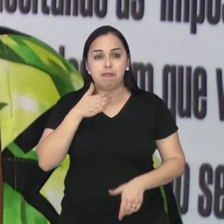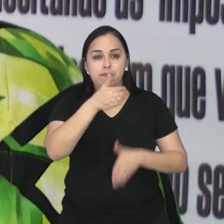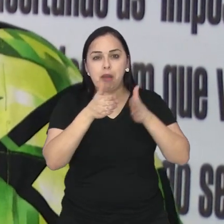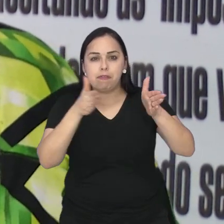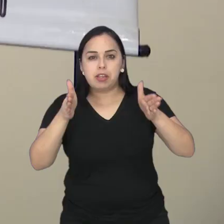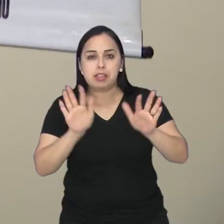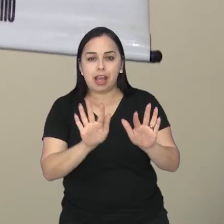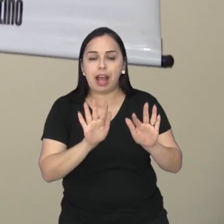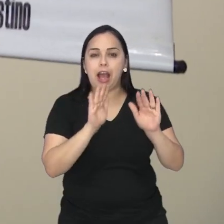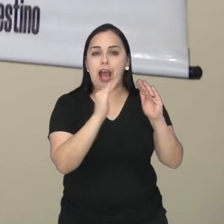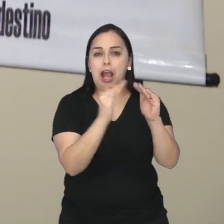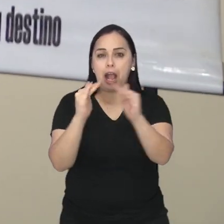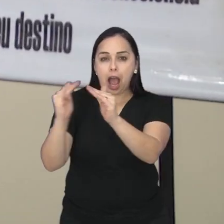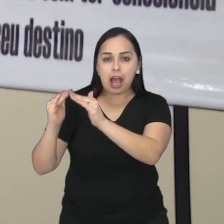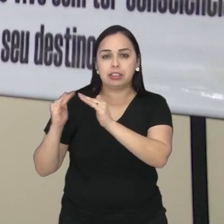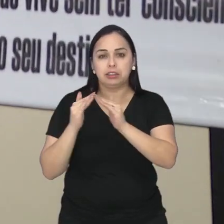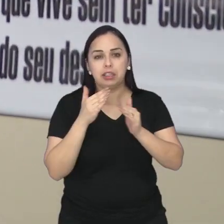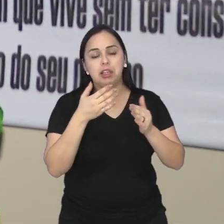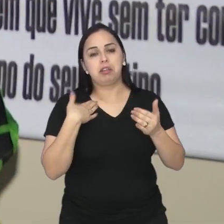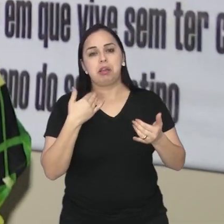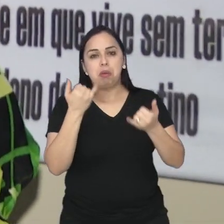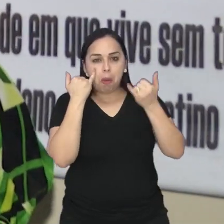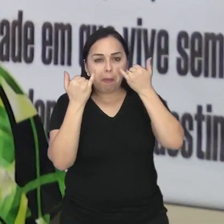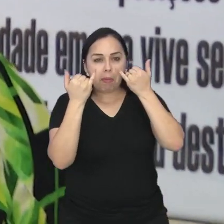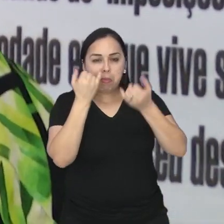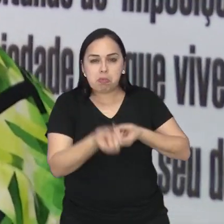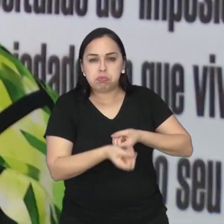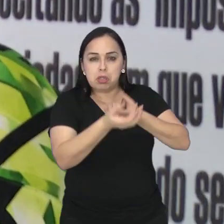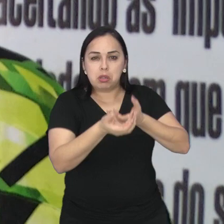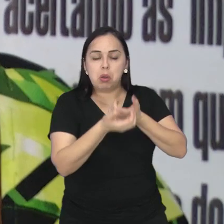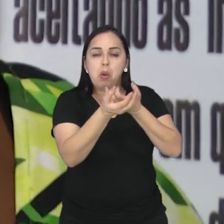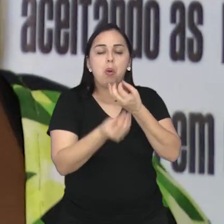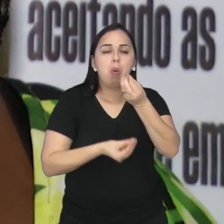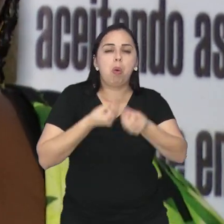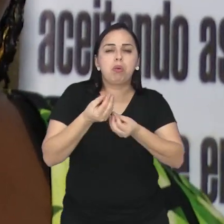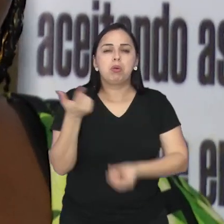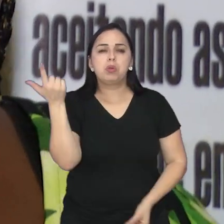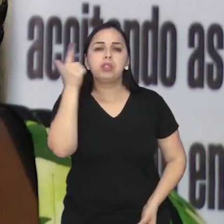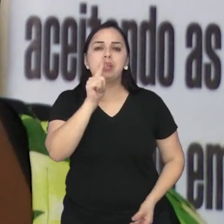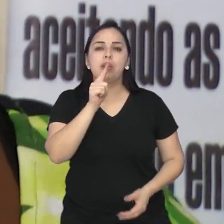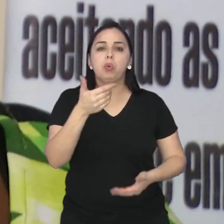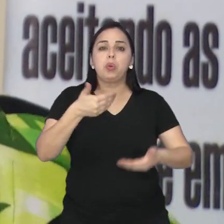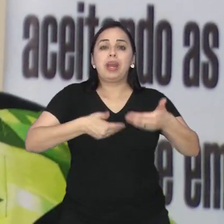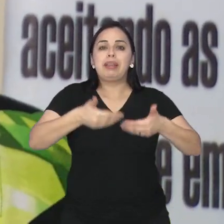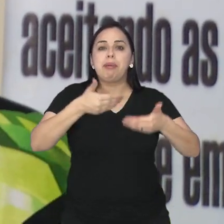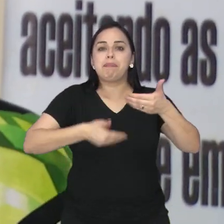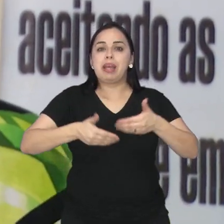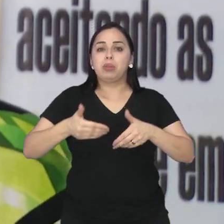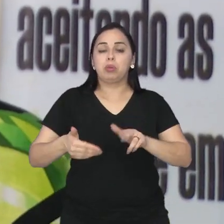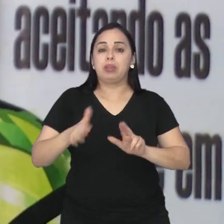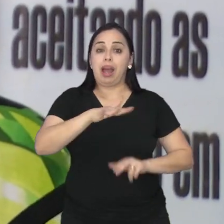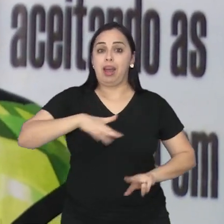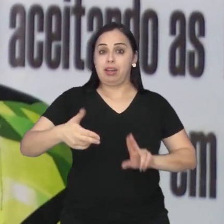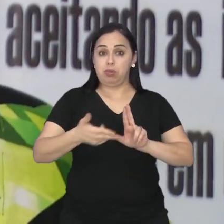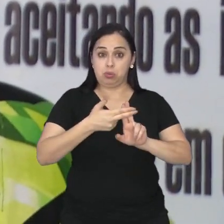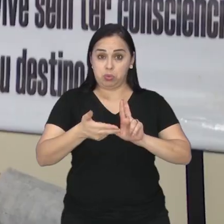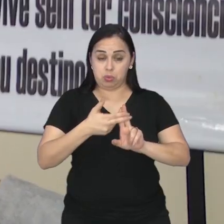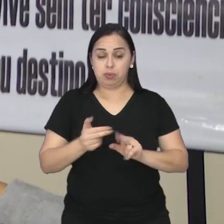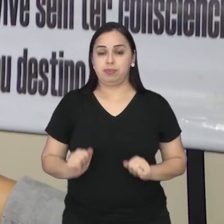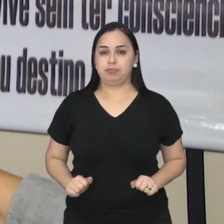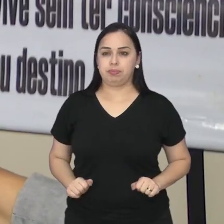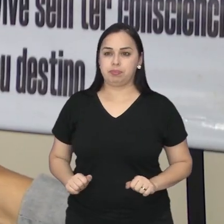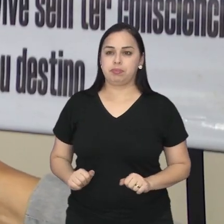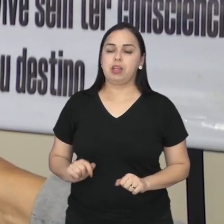dos familiares e o objetivo principal é levar informação de como conseguir o tratamento público para os casos de esquizofrenia.